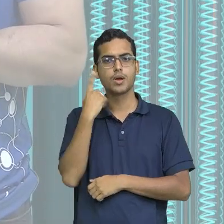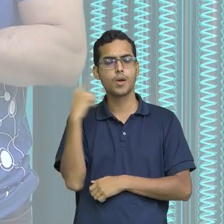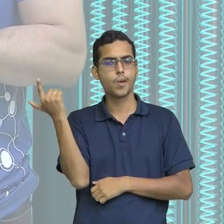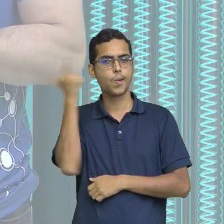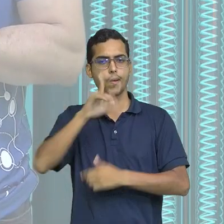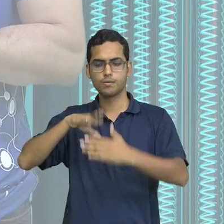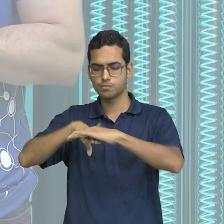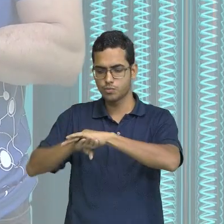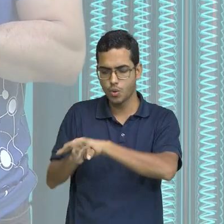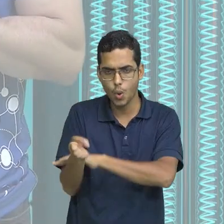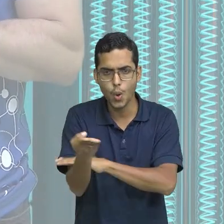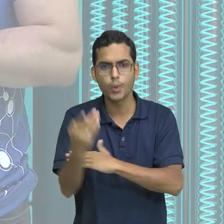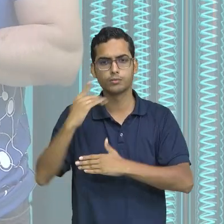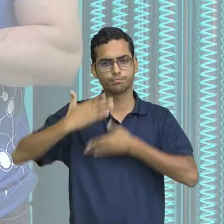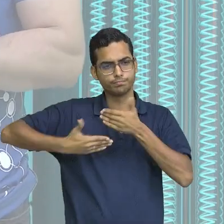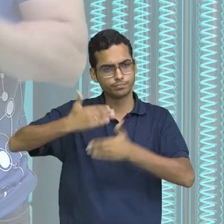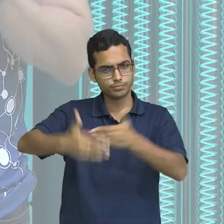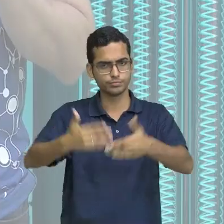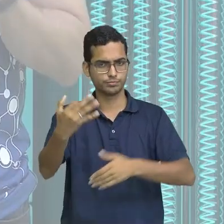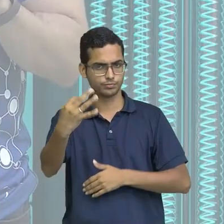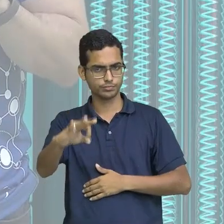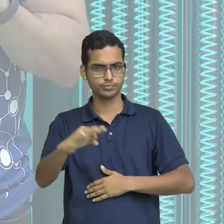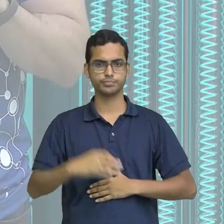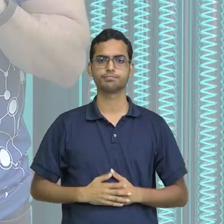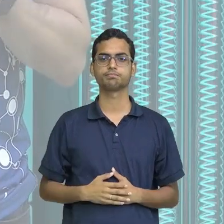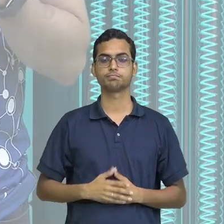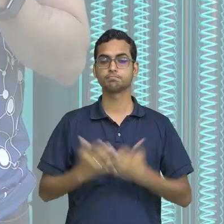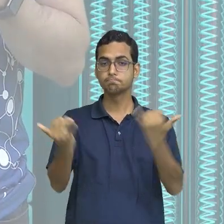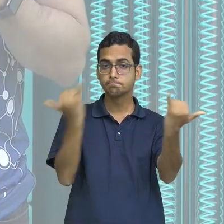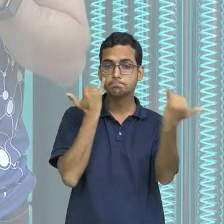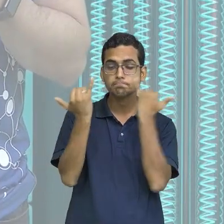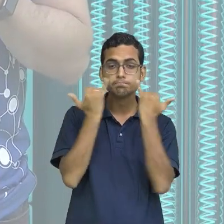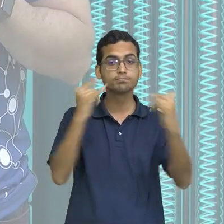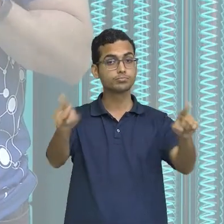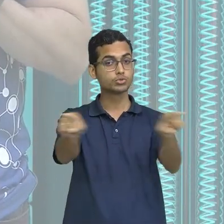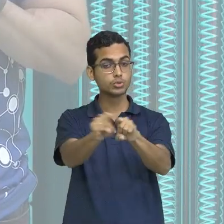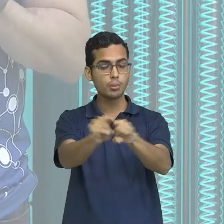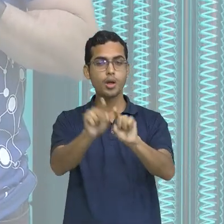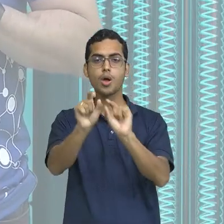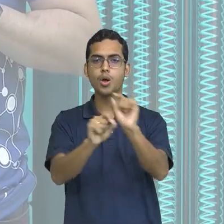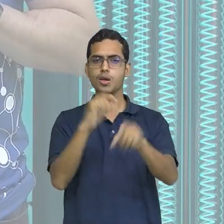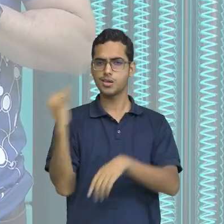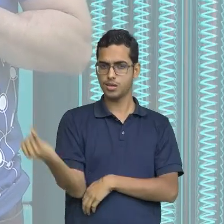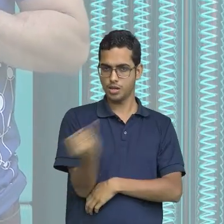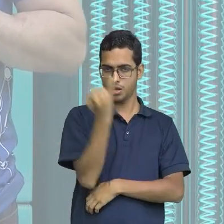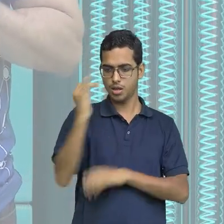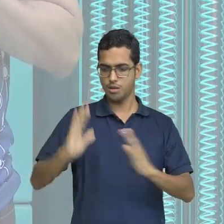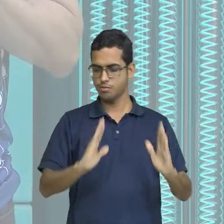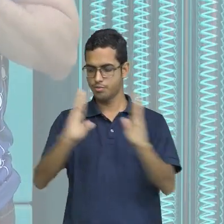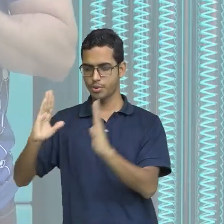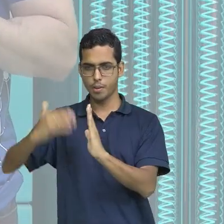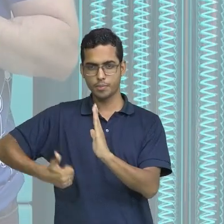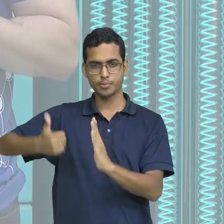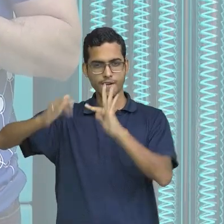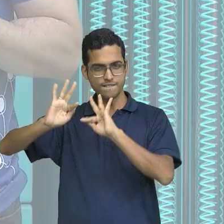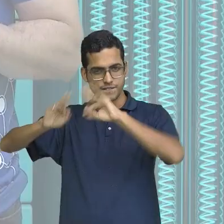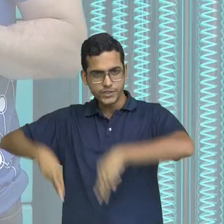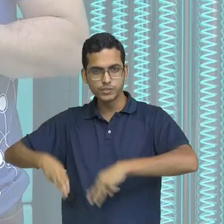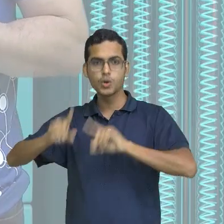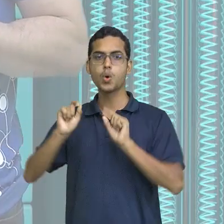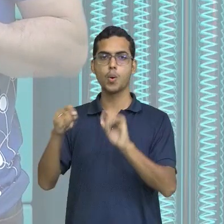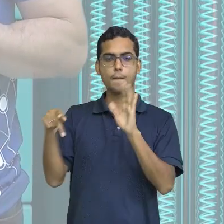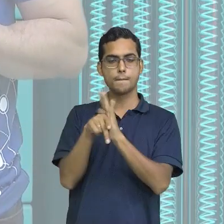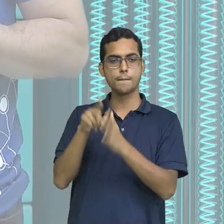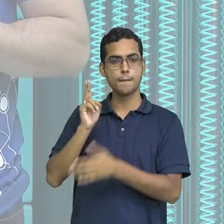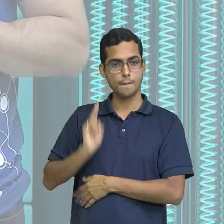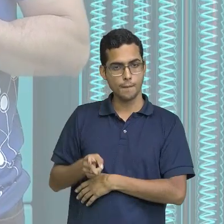acostumando com essas estruturas, tá bom? Uma informação importante, né, para a gente finalizar essa primeira parte, olha só. O past continuous, ele